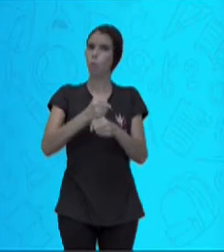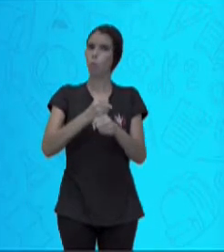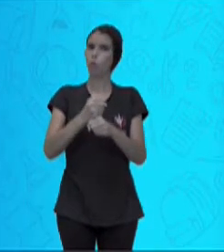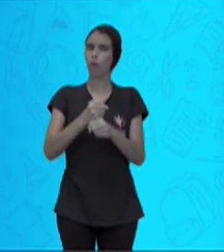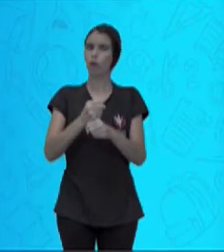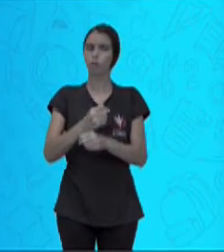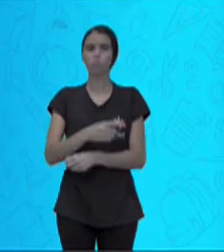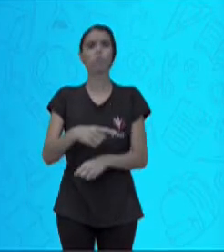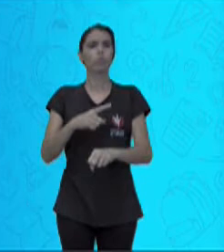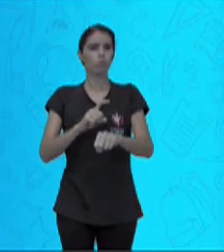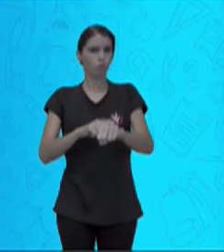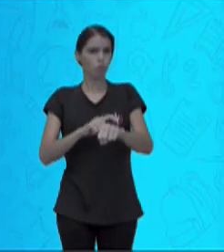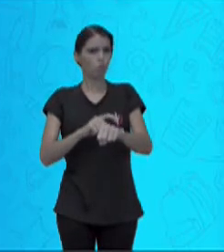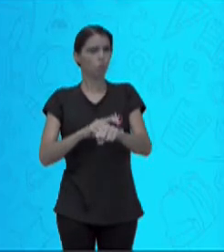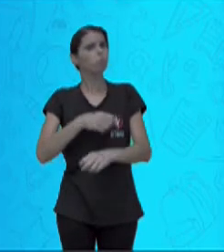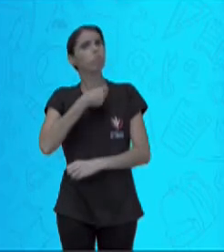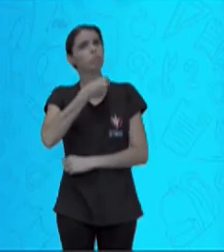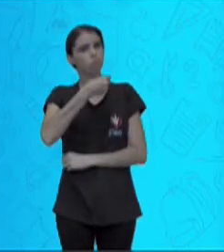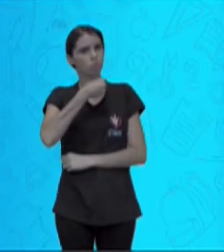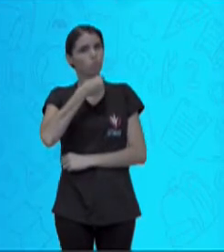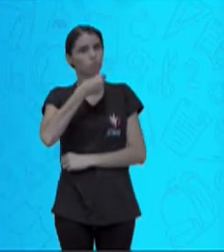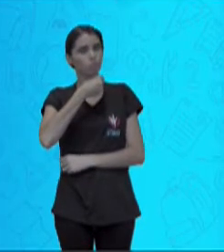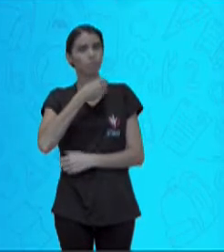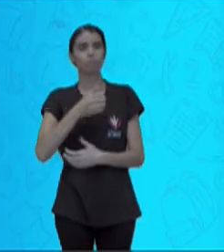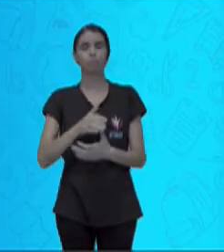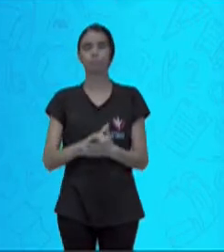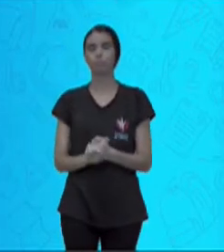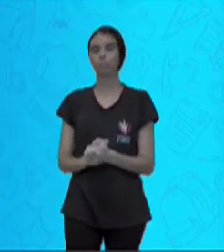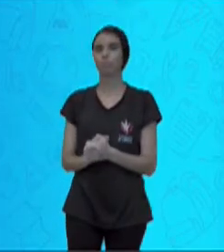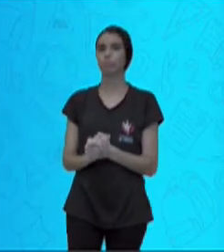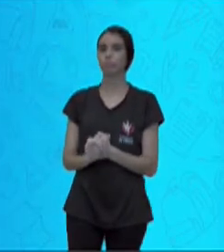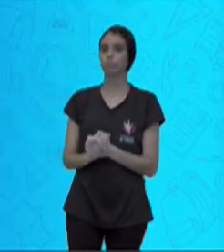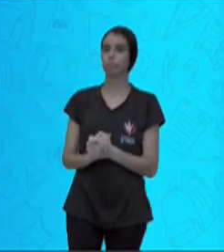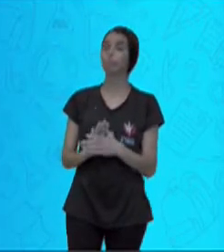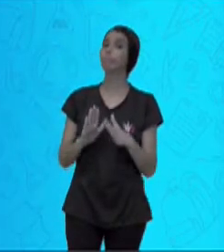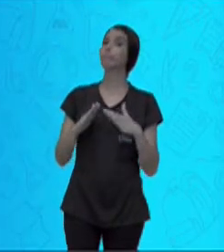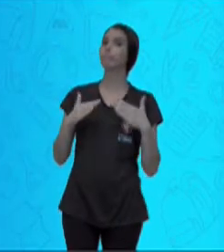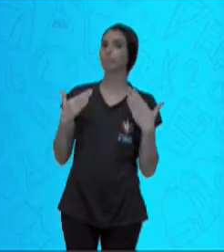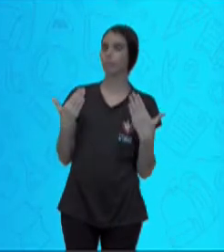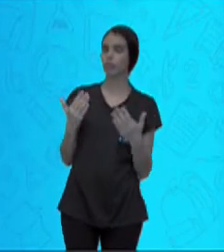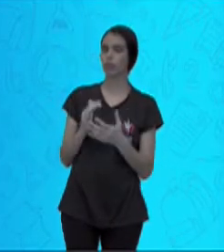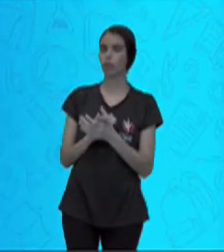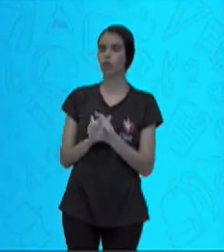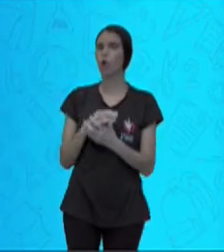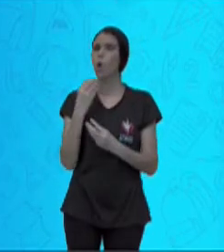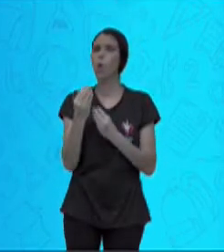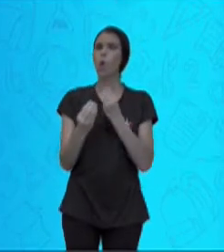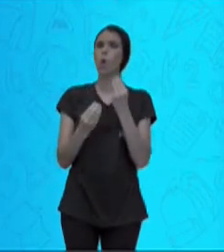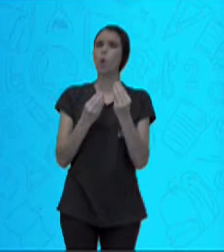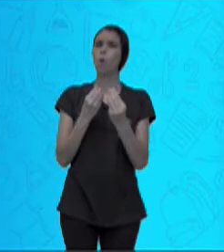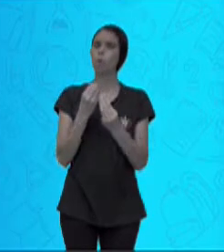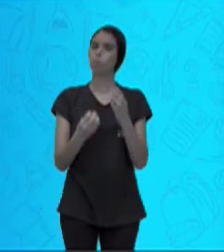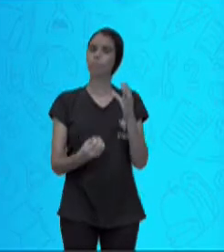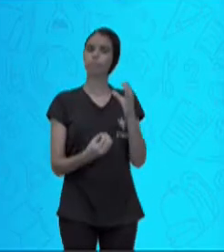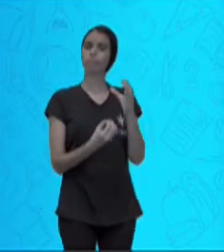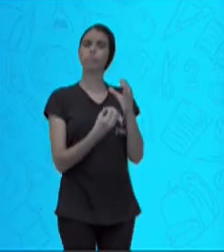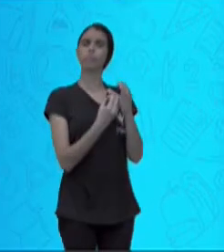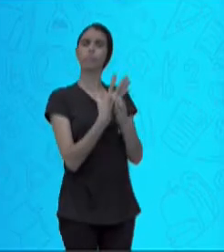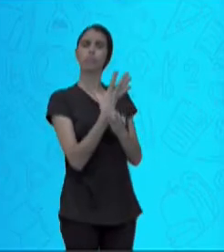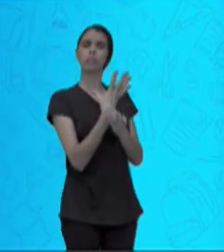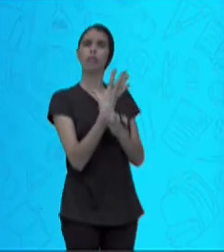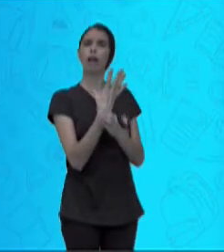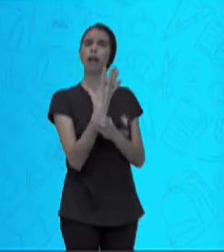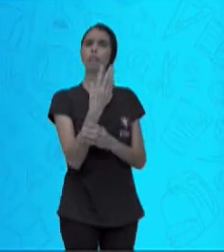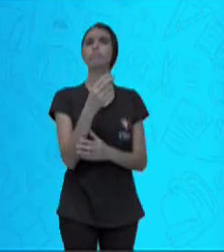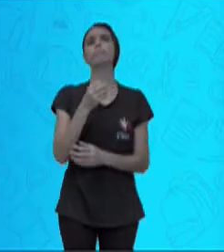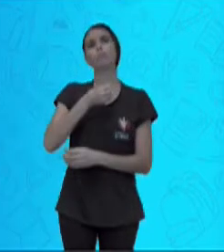entrevista. Então vamos lá. Como produzir uma entrevista?